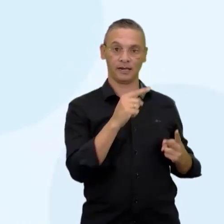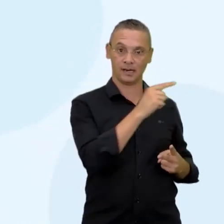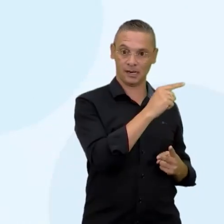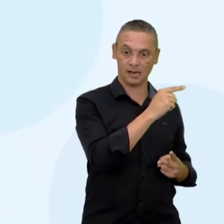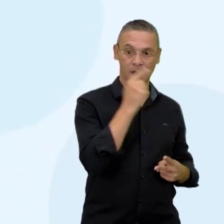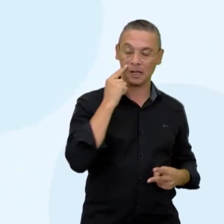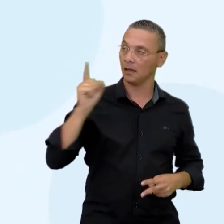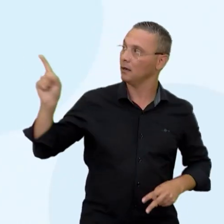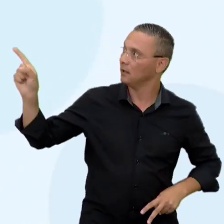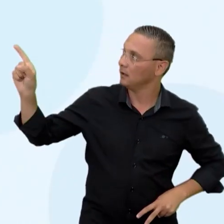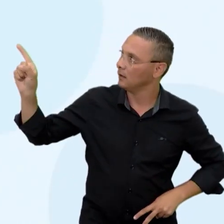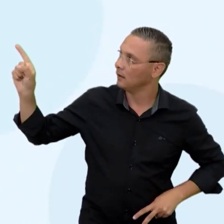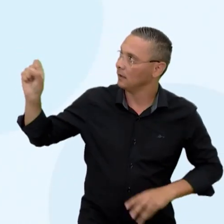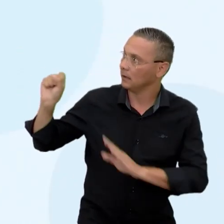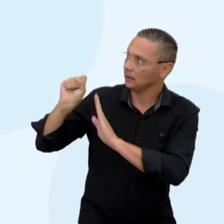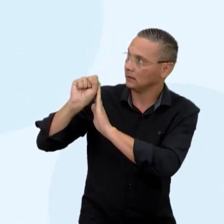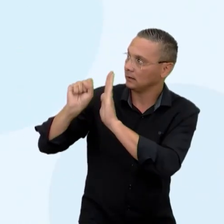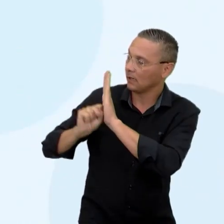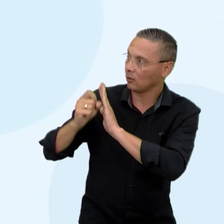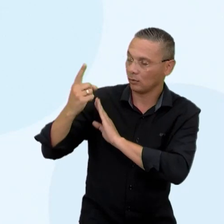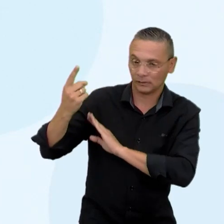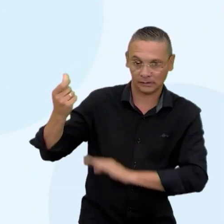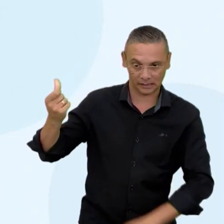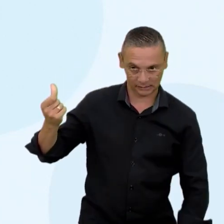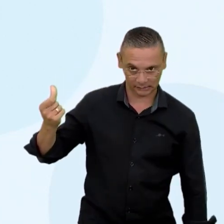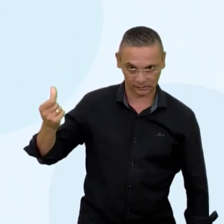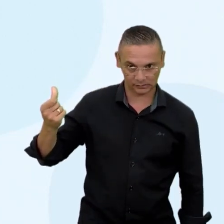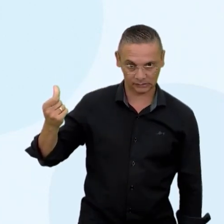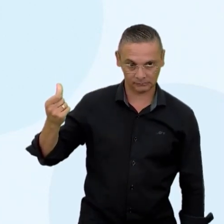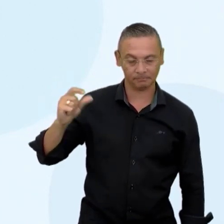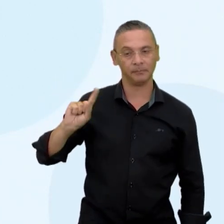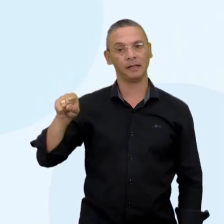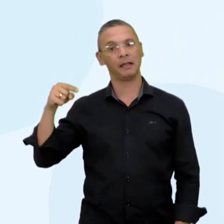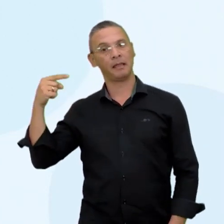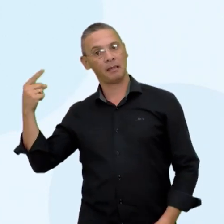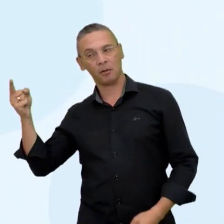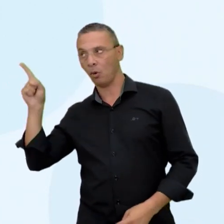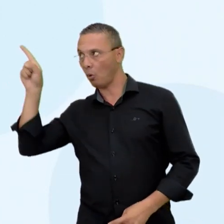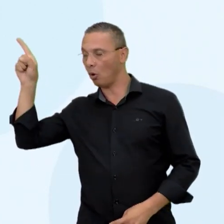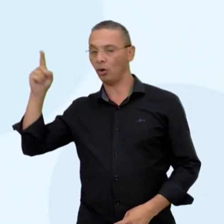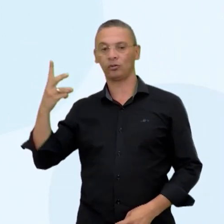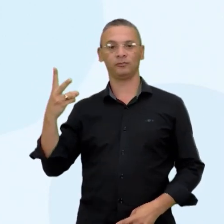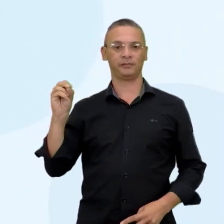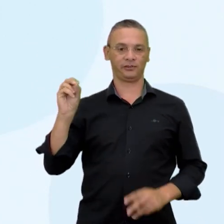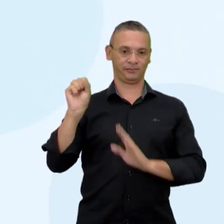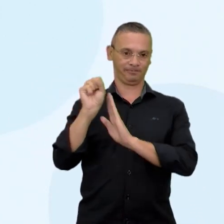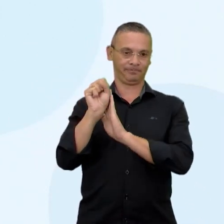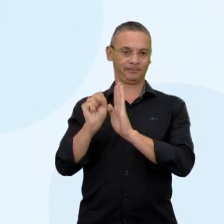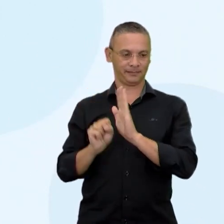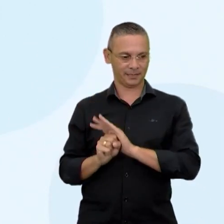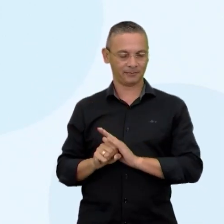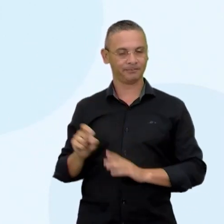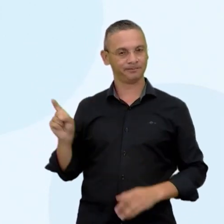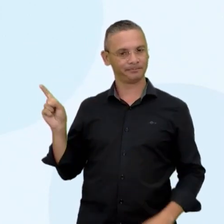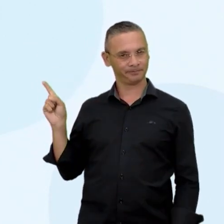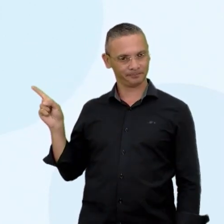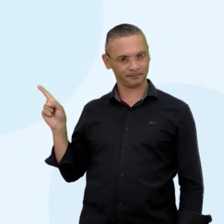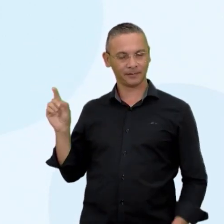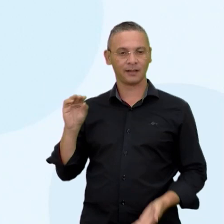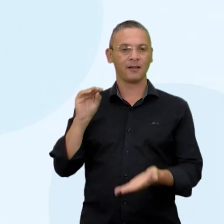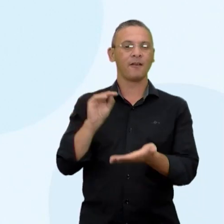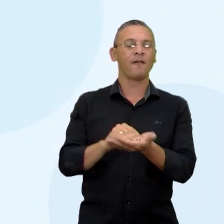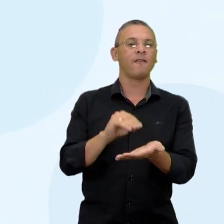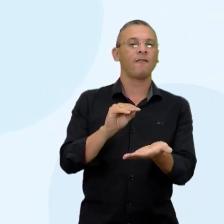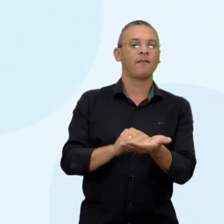do século XVI, certo? 1500, 16, 15 e 16. Agora olha só, a